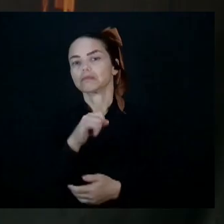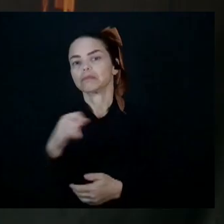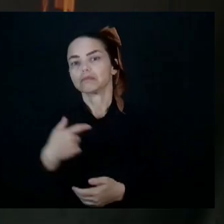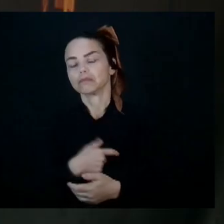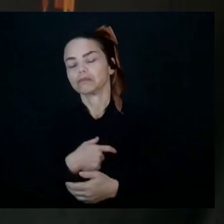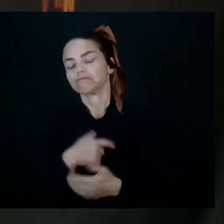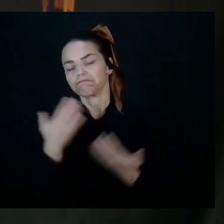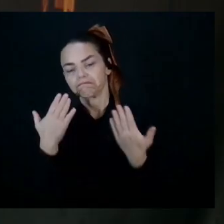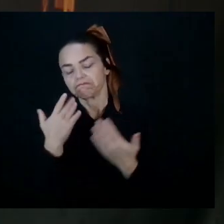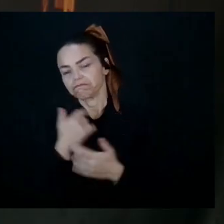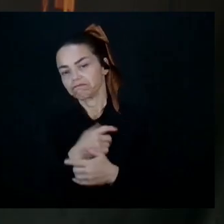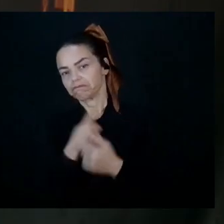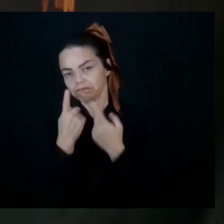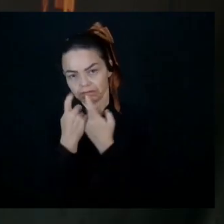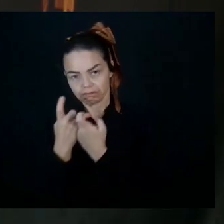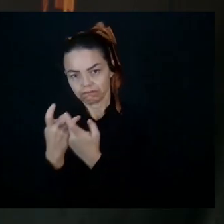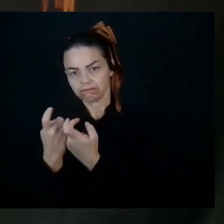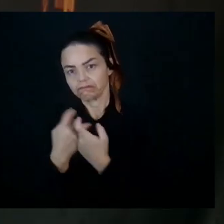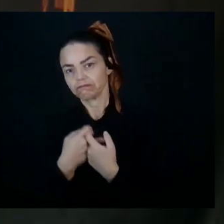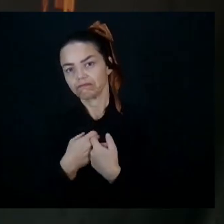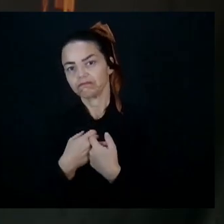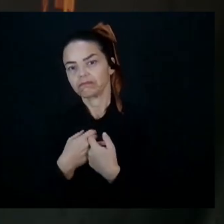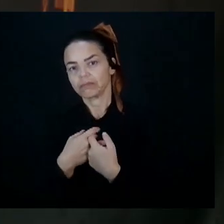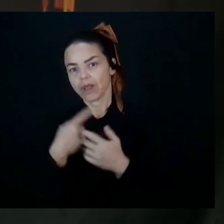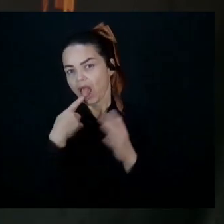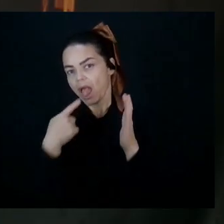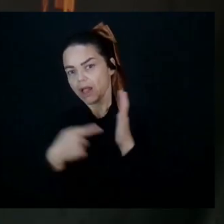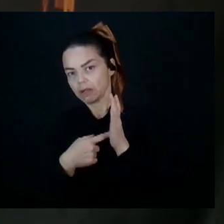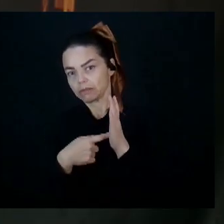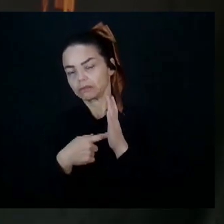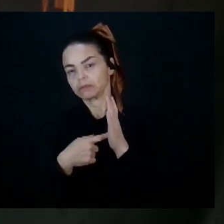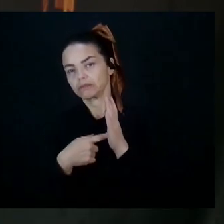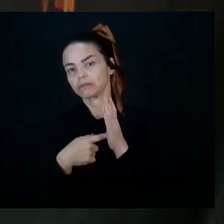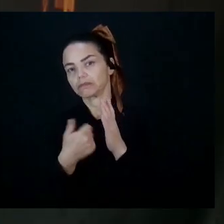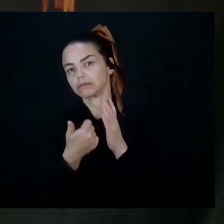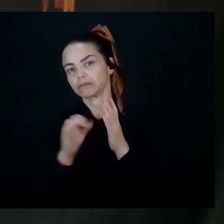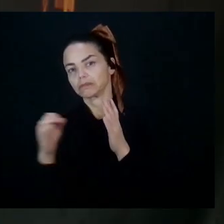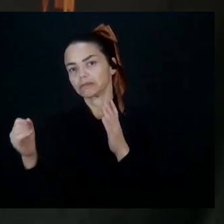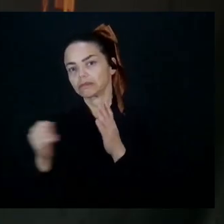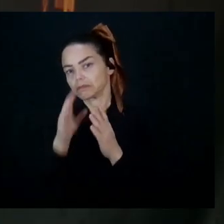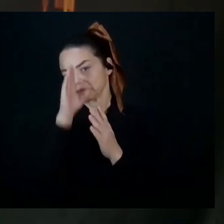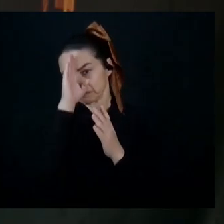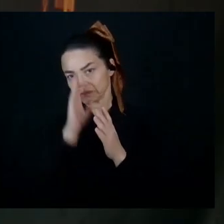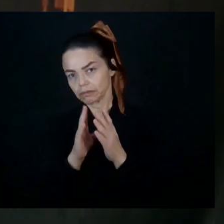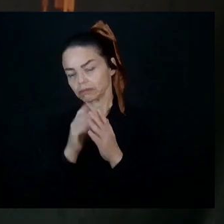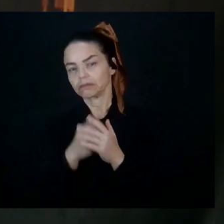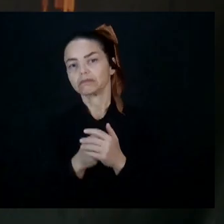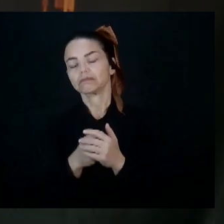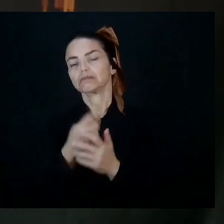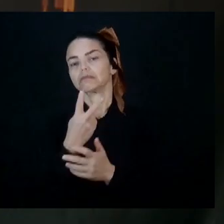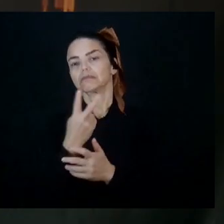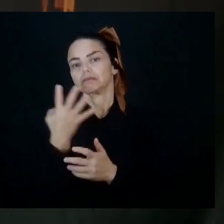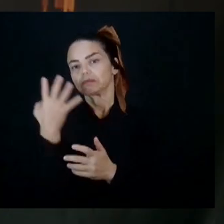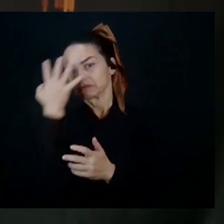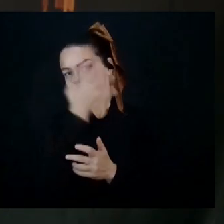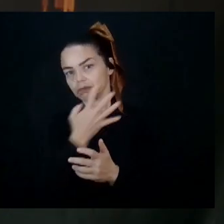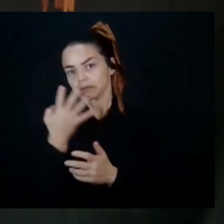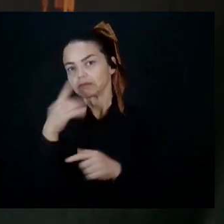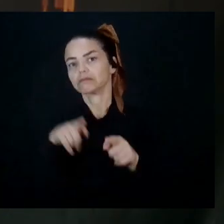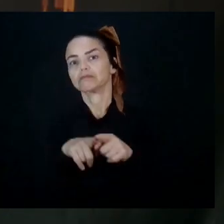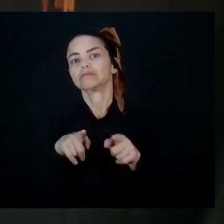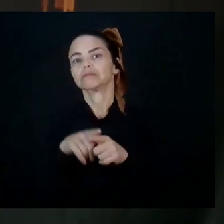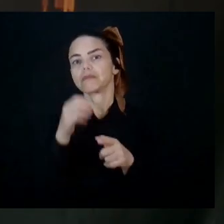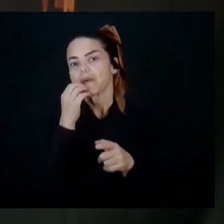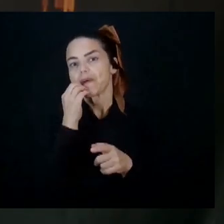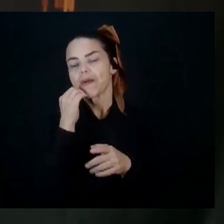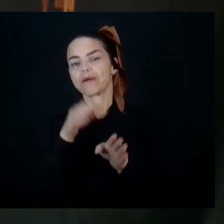de violência, pode denunciar, tem o Disque 100, é gratuito, funciona 24 horas, mas também nós temos o Conselho